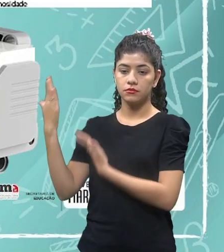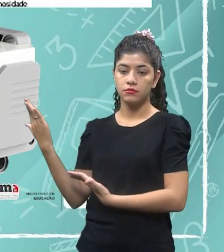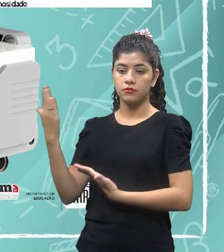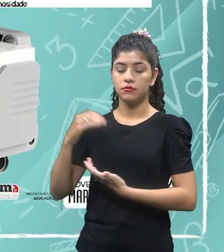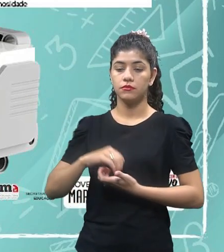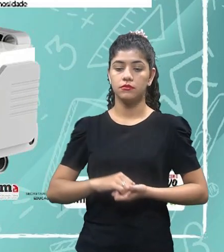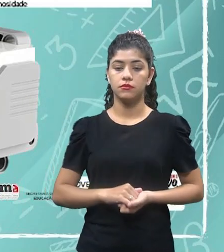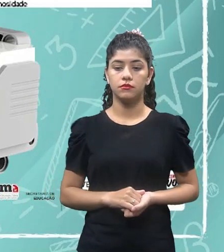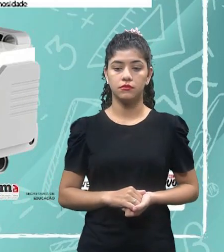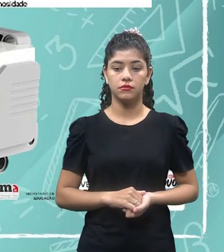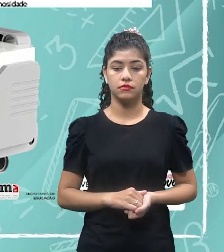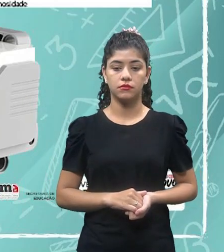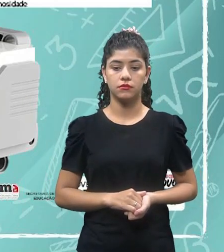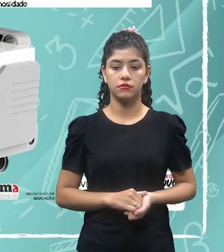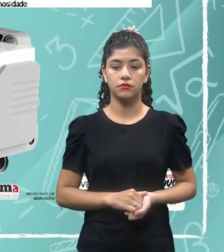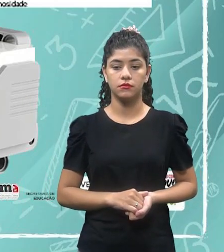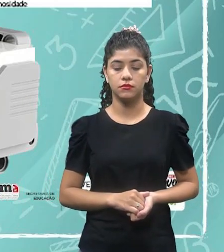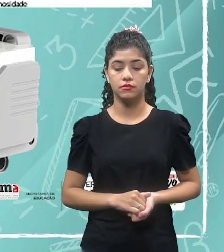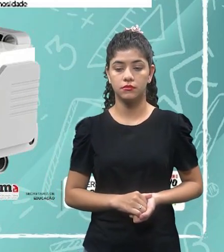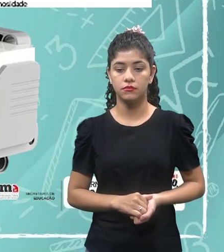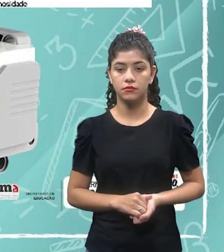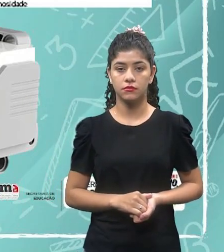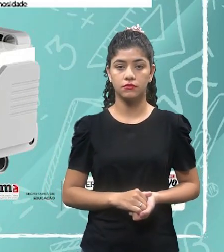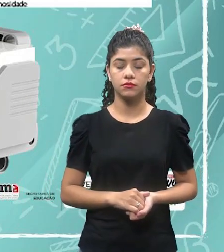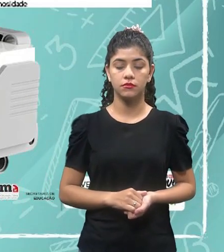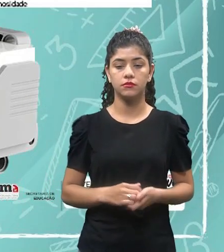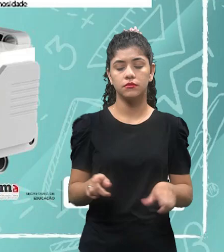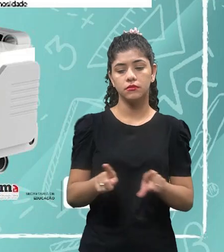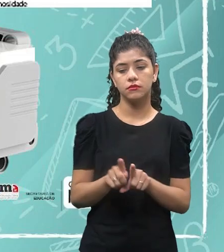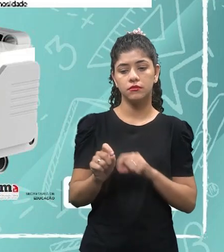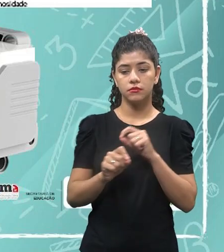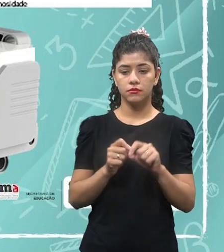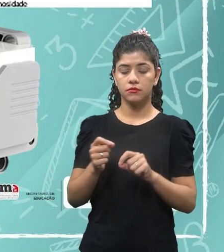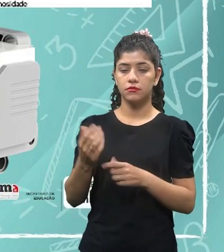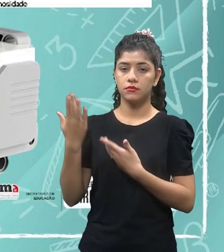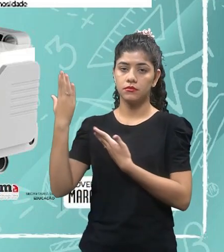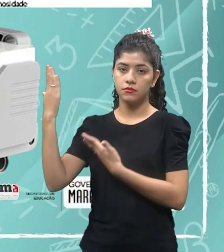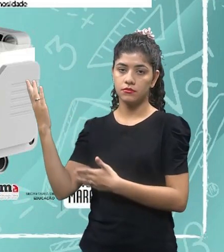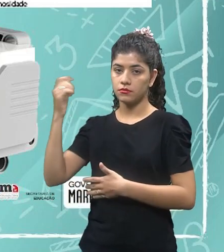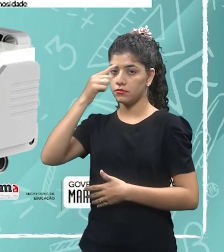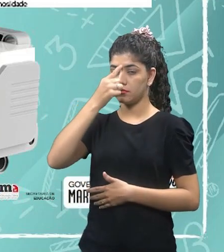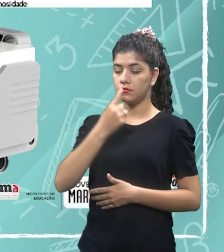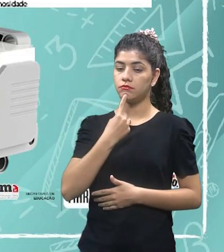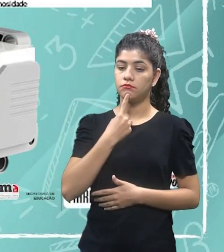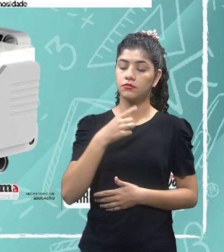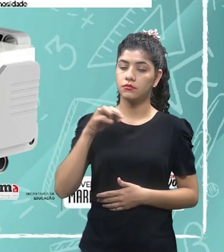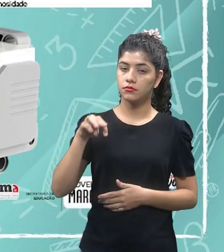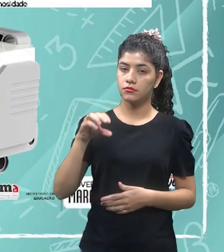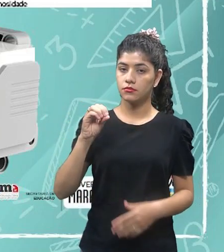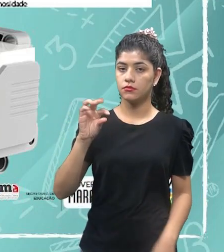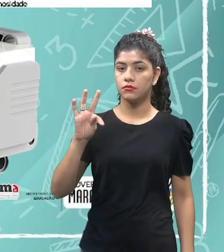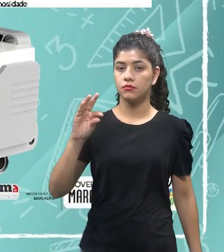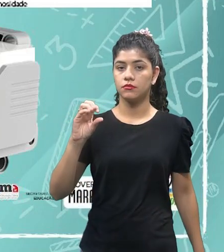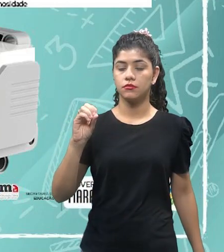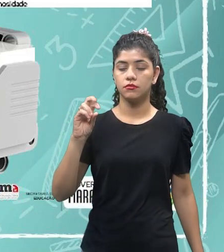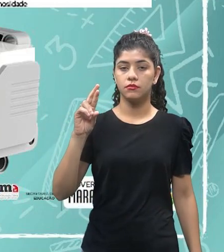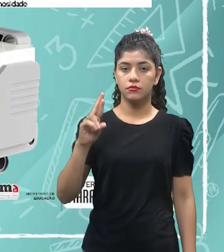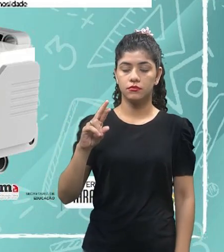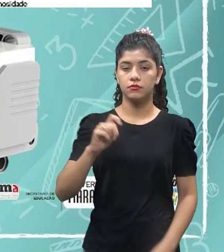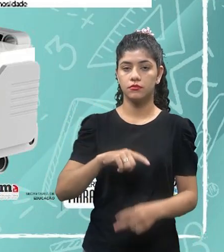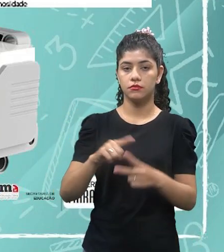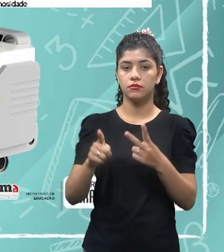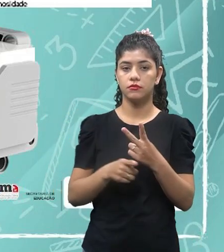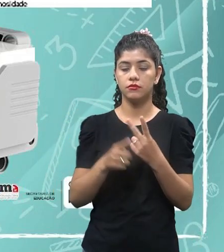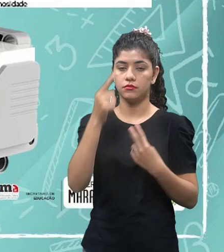grande fica, e na imagem abaixo, como vocês podem ver, é o motor propriamente dito. Então